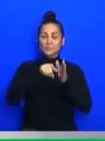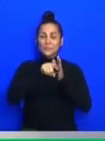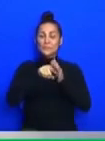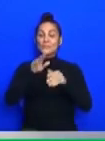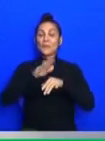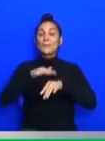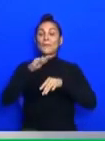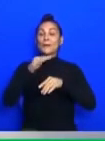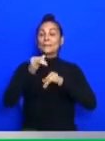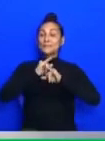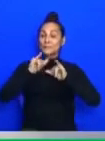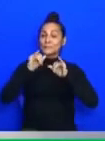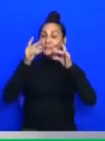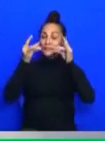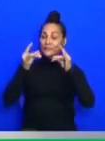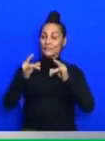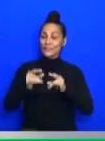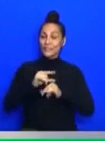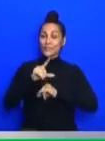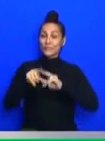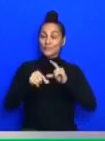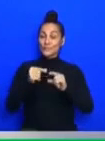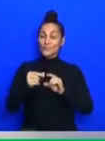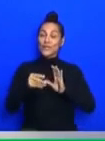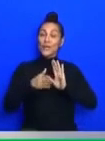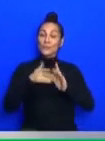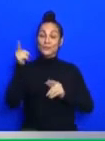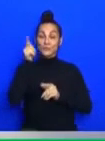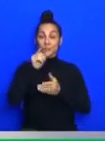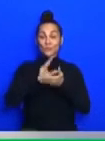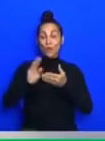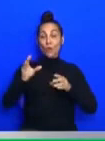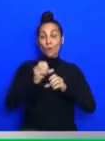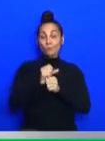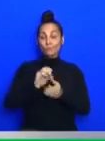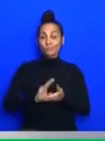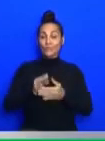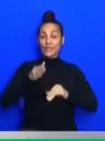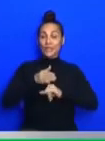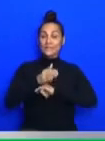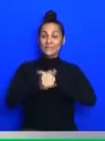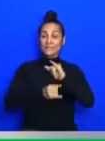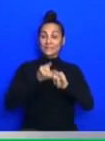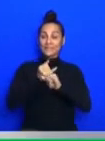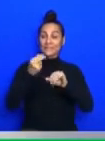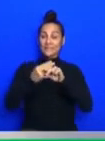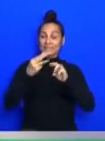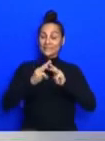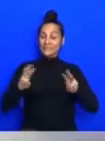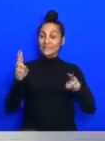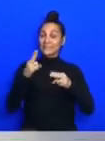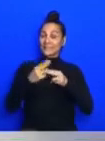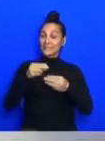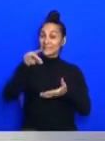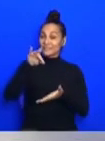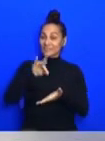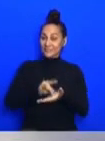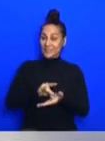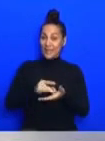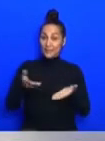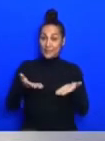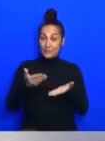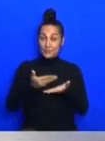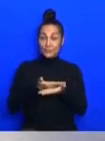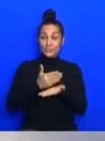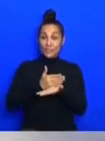conferir mais detalhes do sorteio, se tivemos apostas vencedoras ou se o prêmio acumulou, no site oficial da Caixa na internet. E a partir